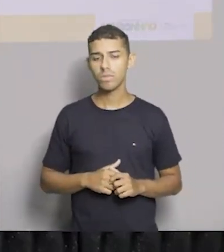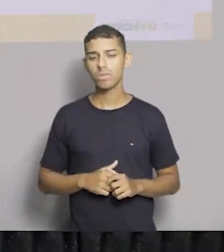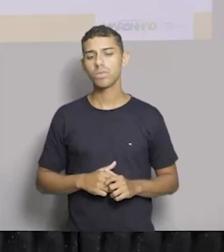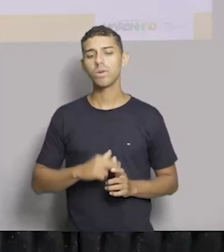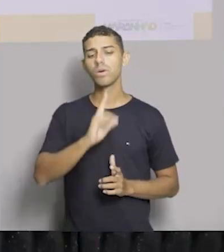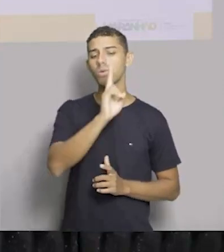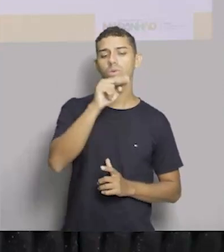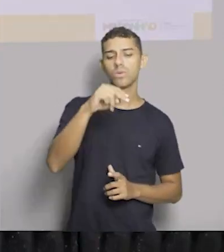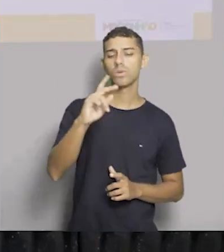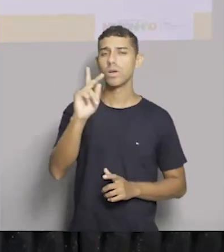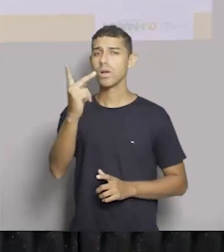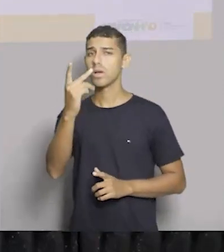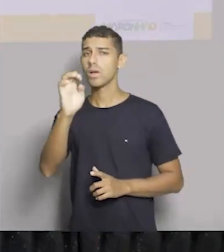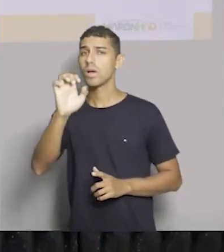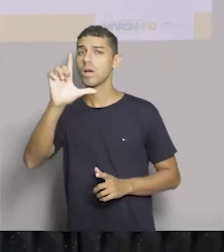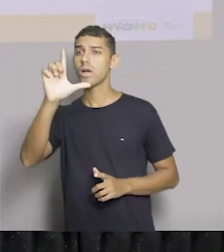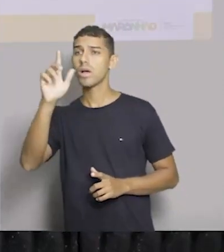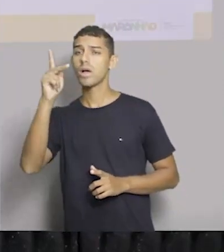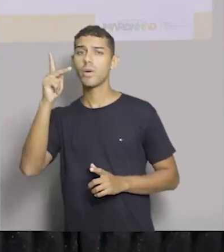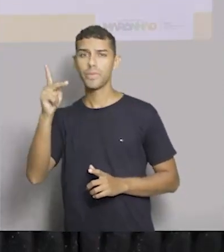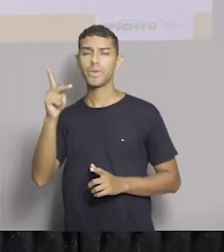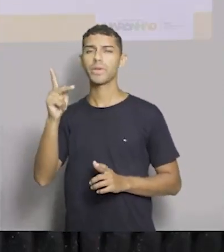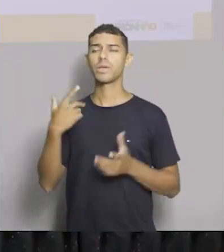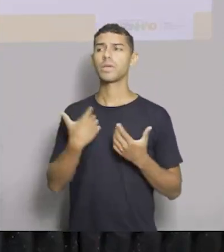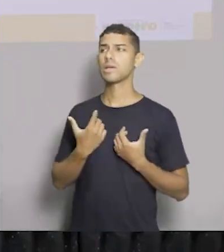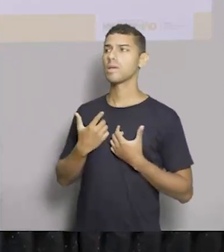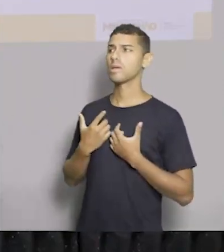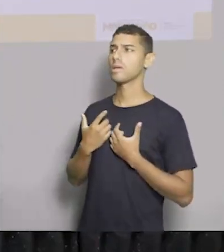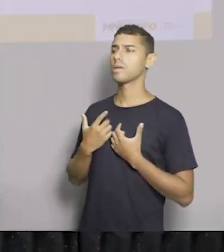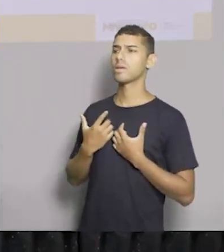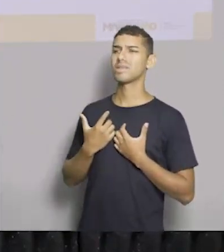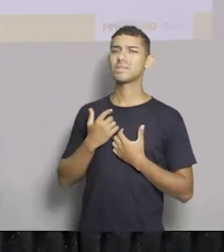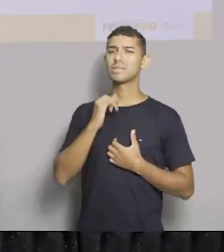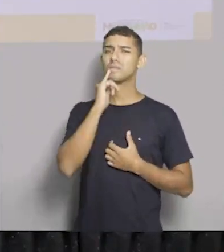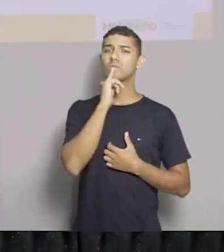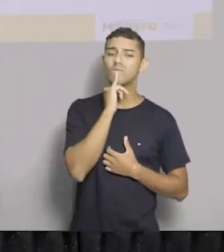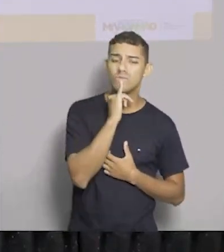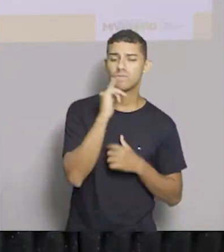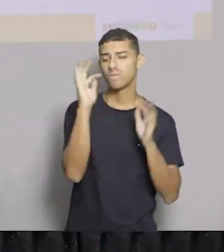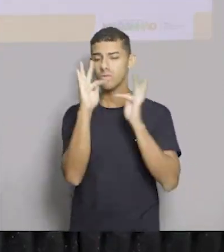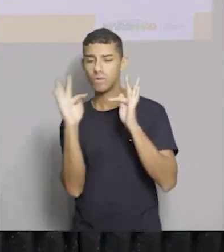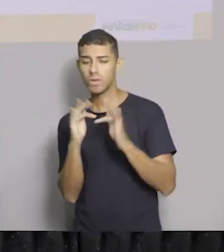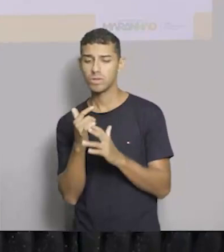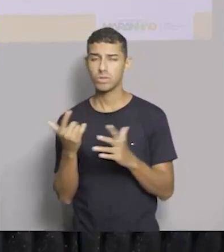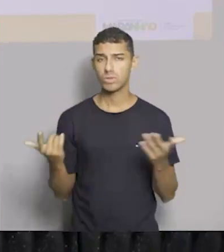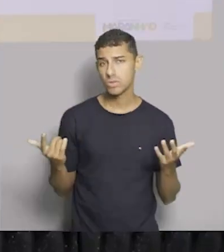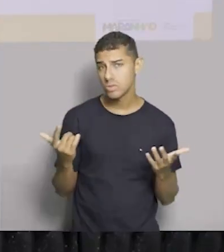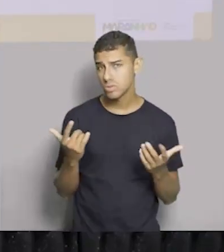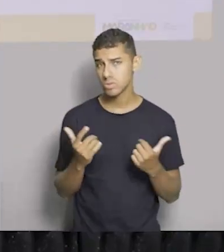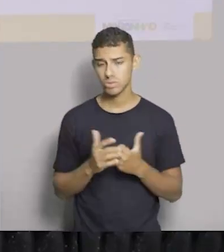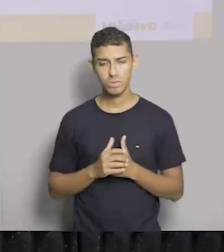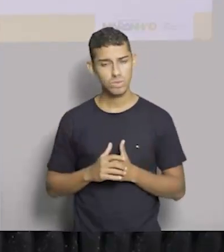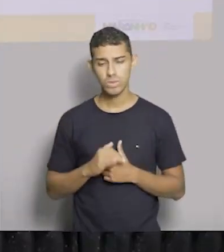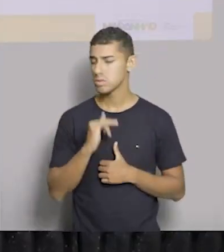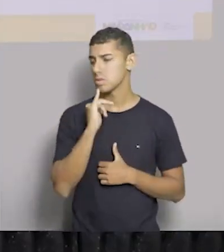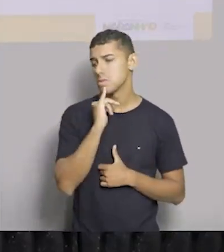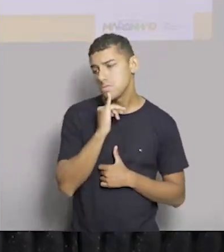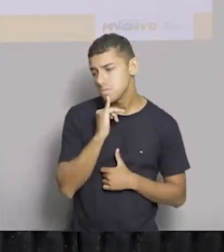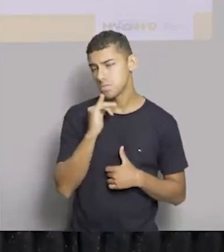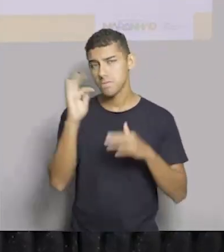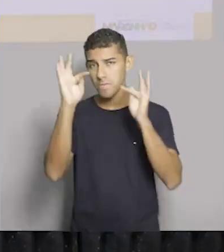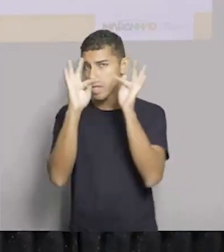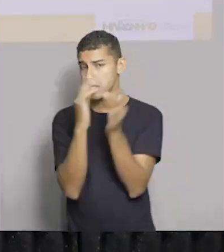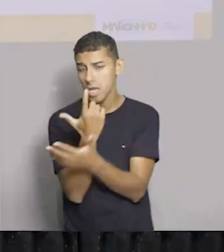infeliz. Então, é um indicador de sentido. Ele te dá algum tipo de significado. Às vezes você não sabe o que significa aquela